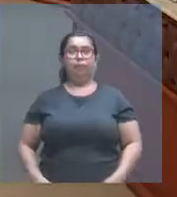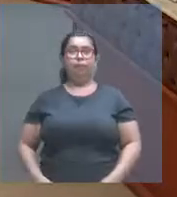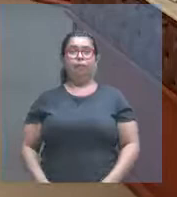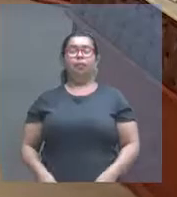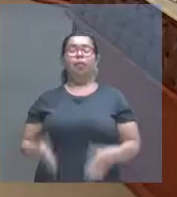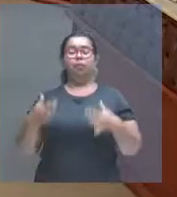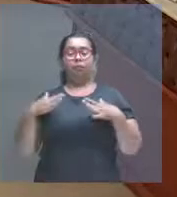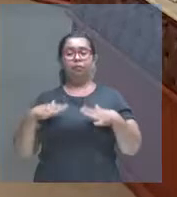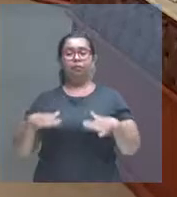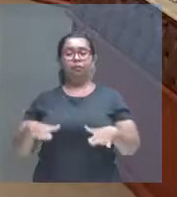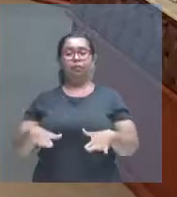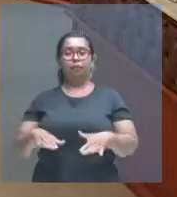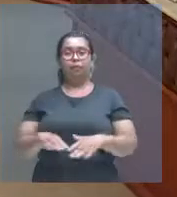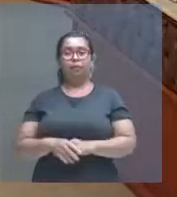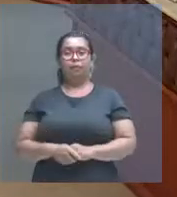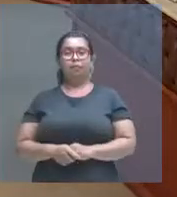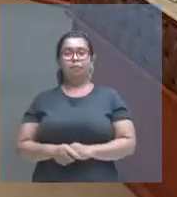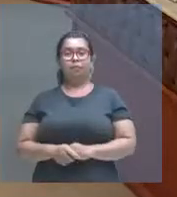João.